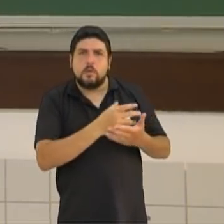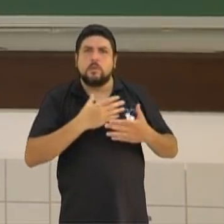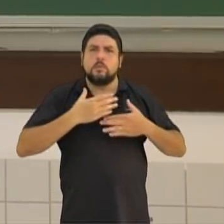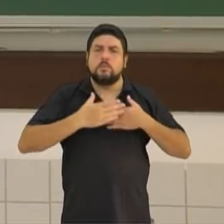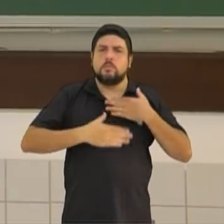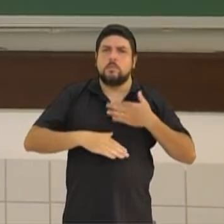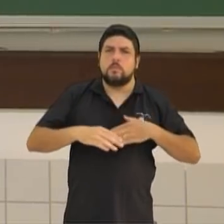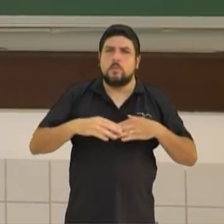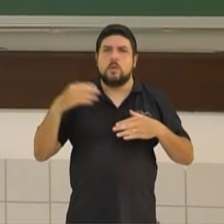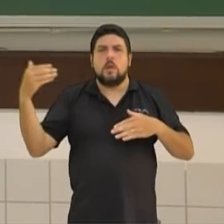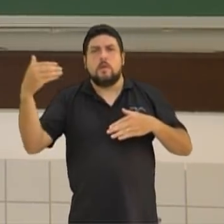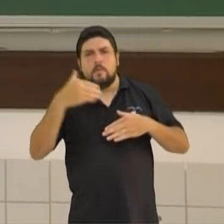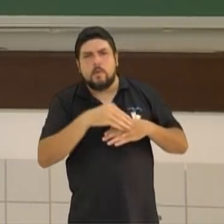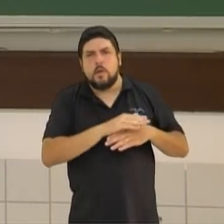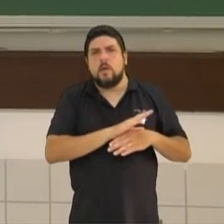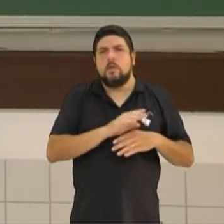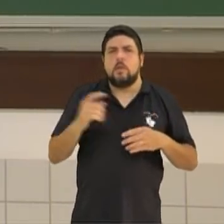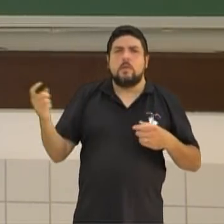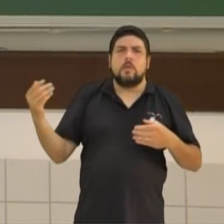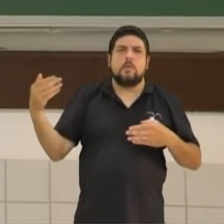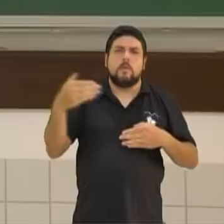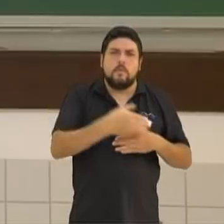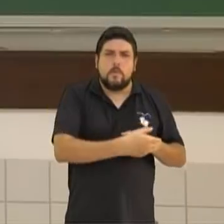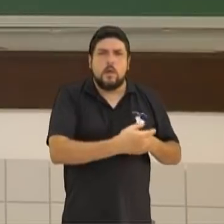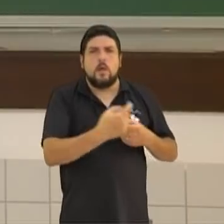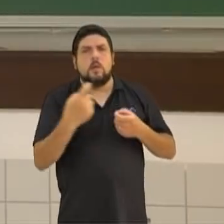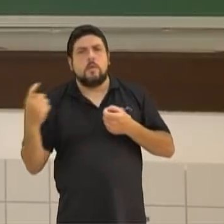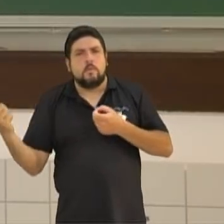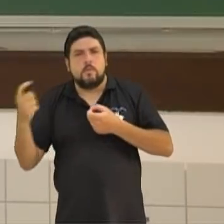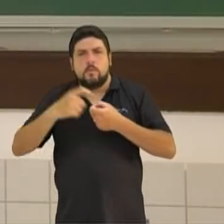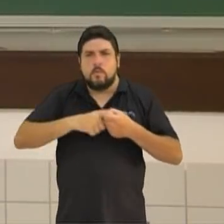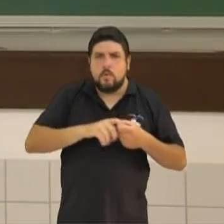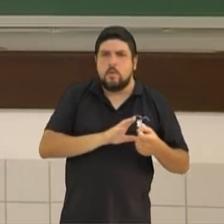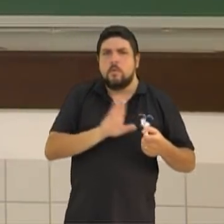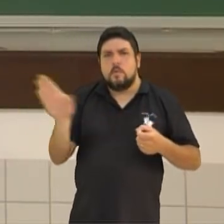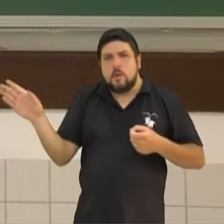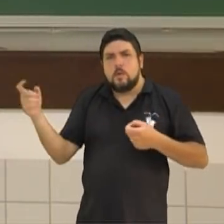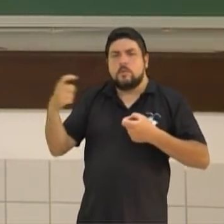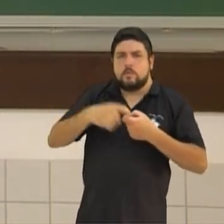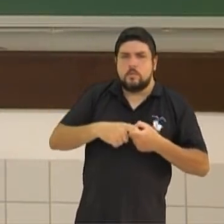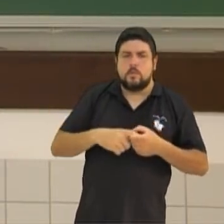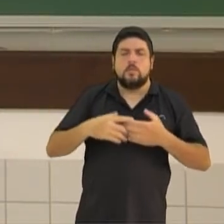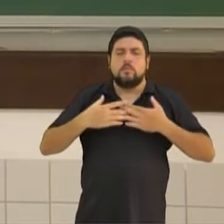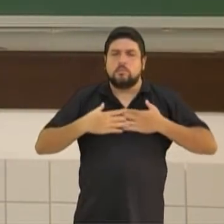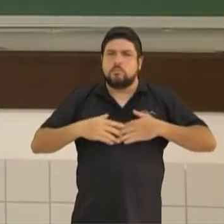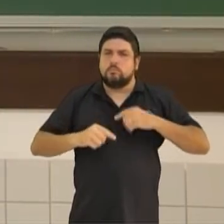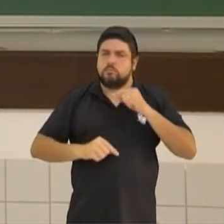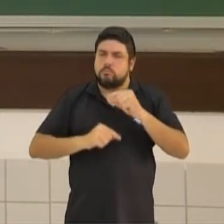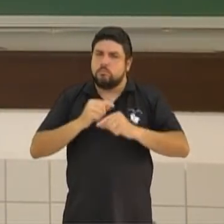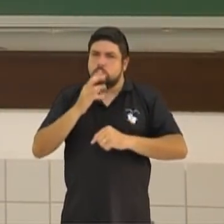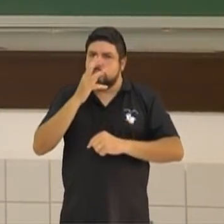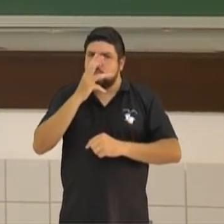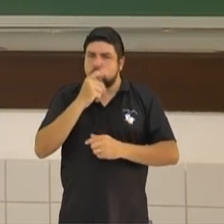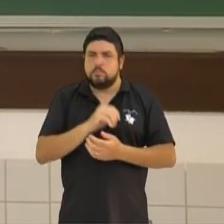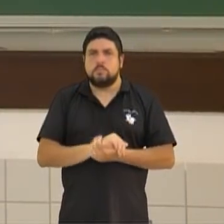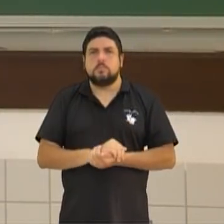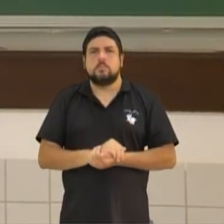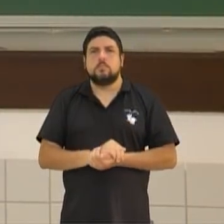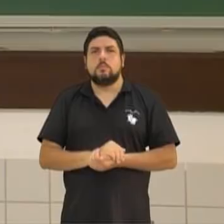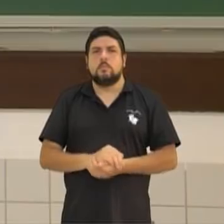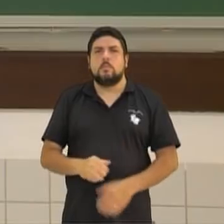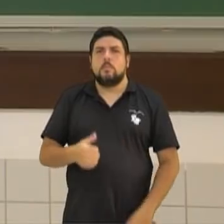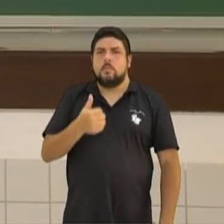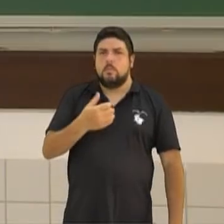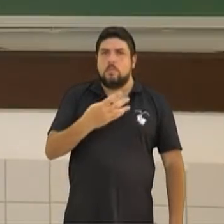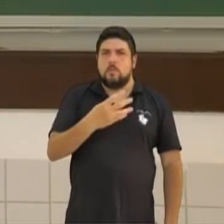aqui, voltar, vir mais um pouco, voltar de novo. O começo vai ser bastante lento. A partir de